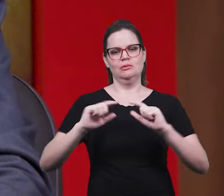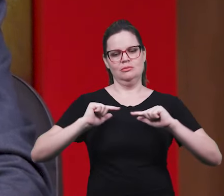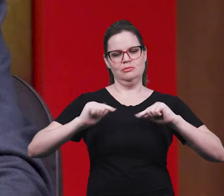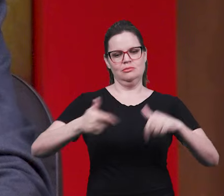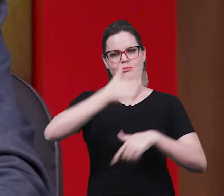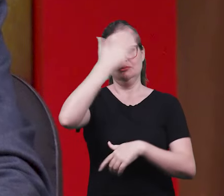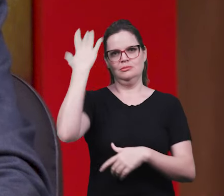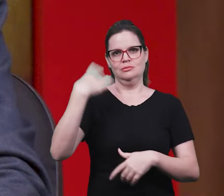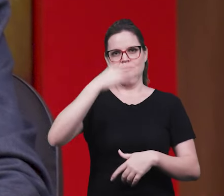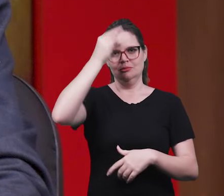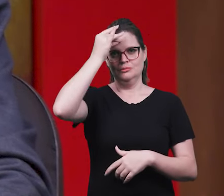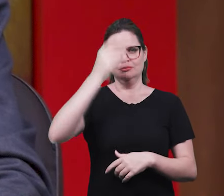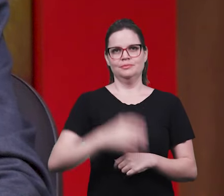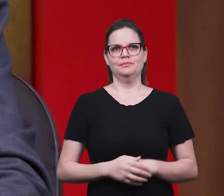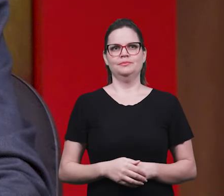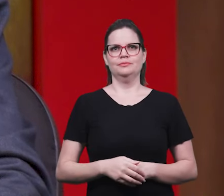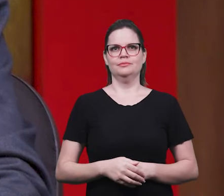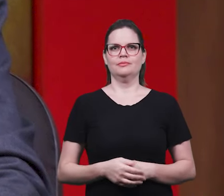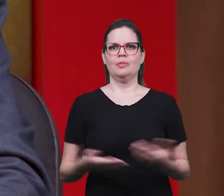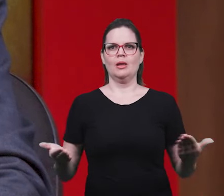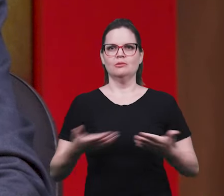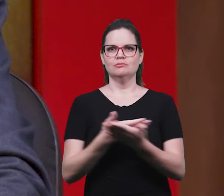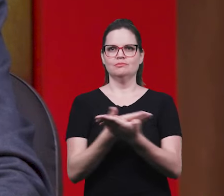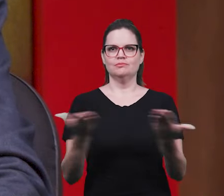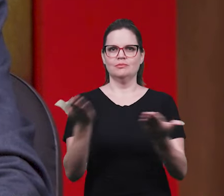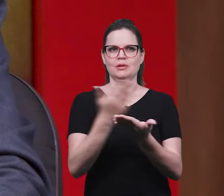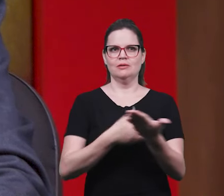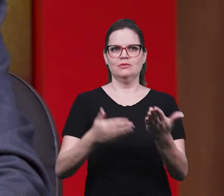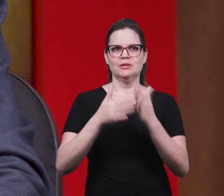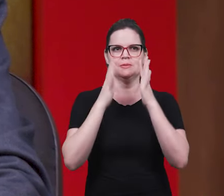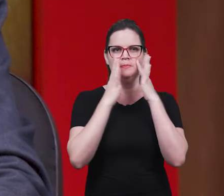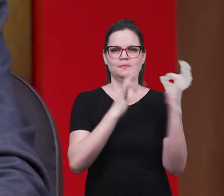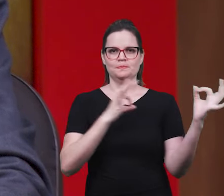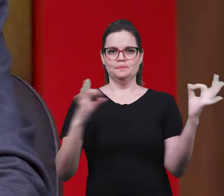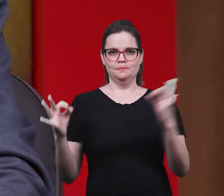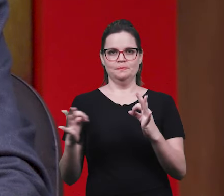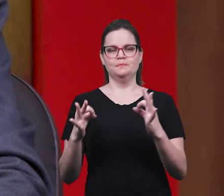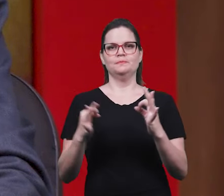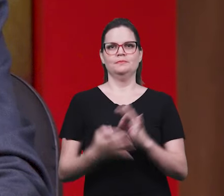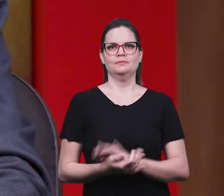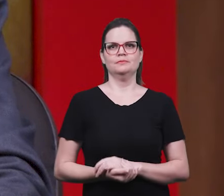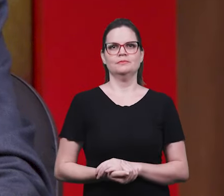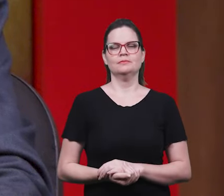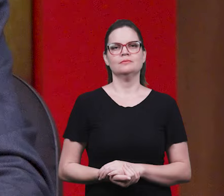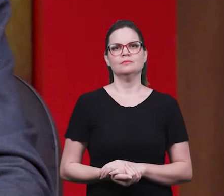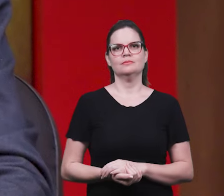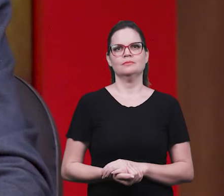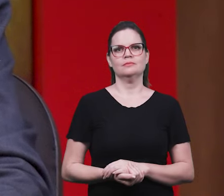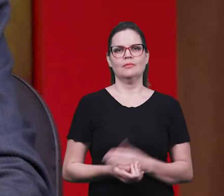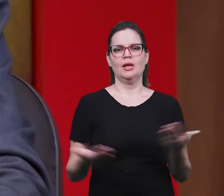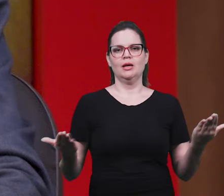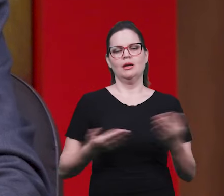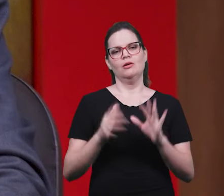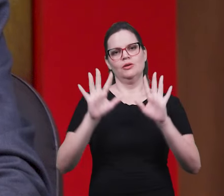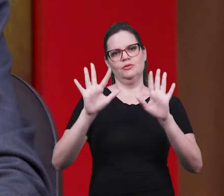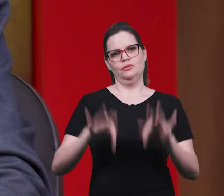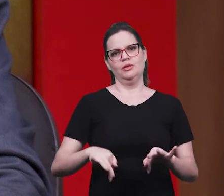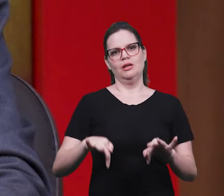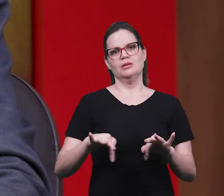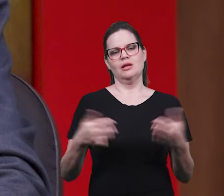queríamos deixar aqui para você, para o senhor, para os nossos ouvintes, e encerrar